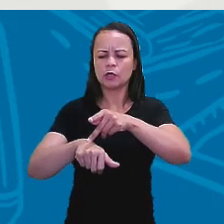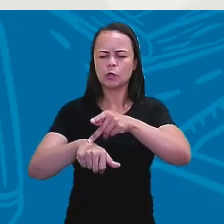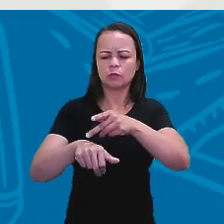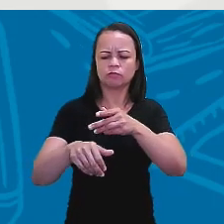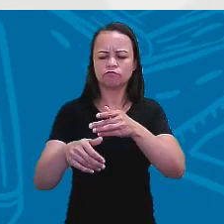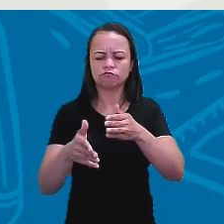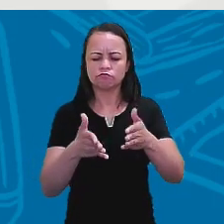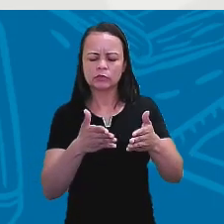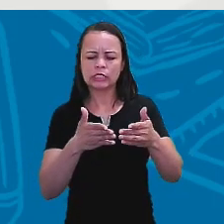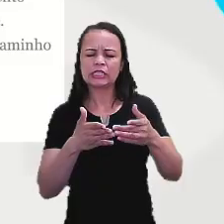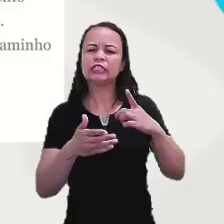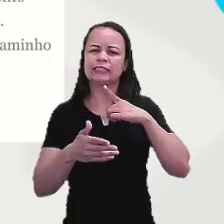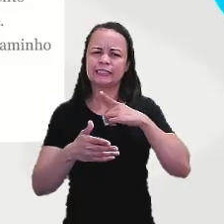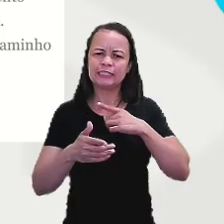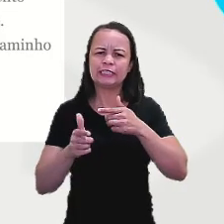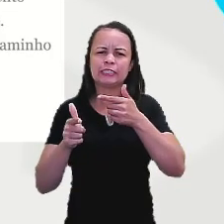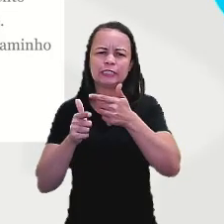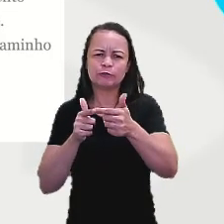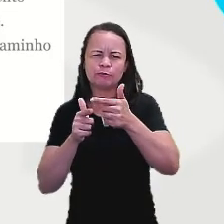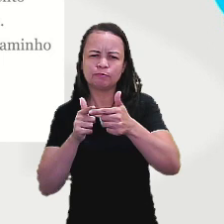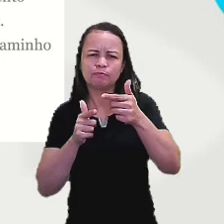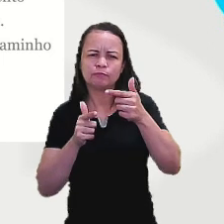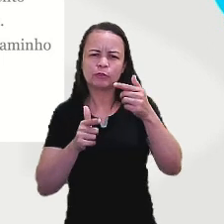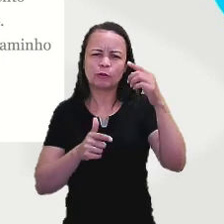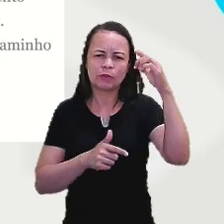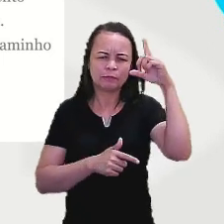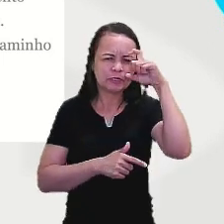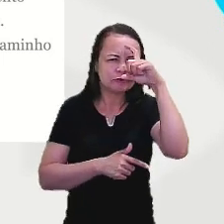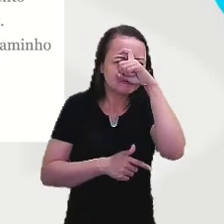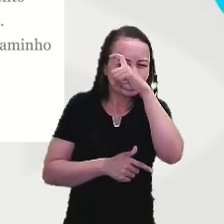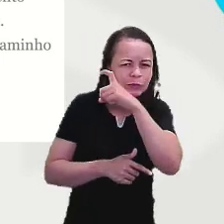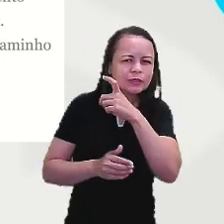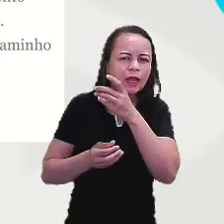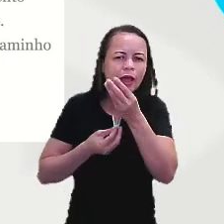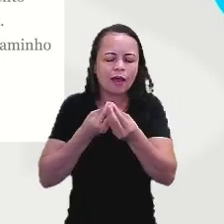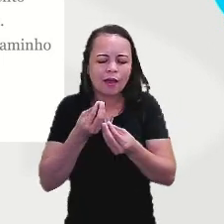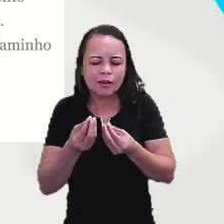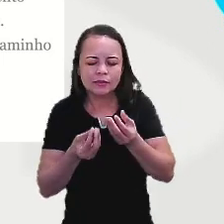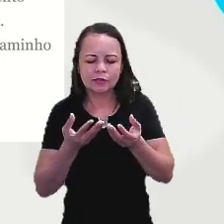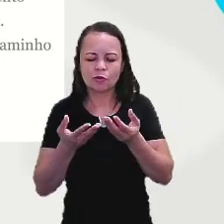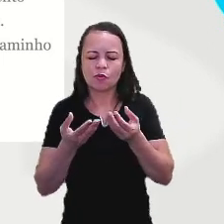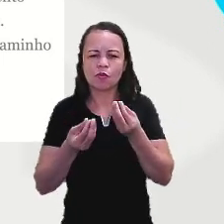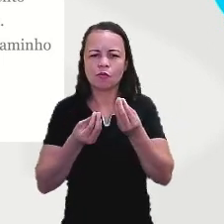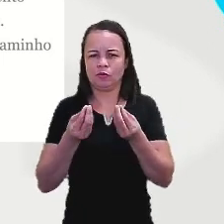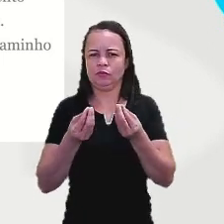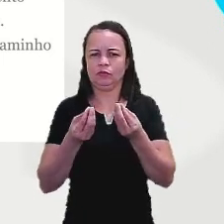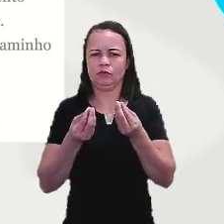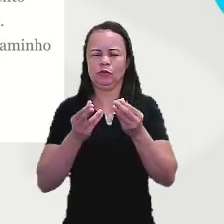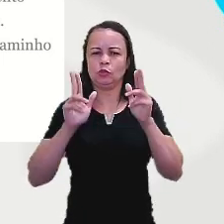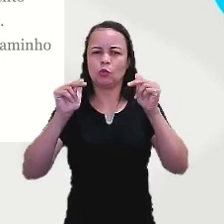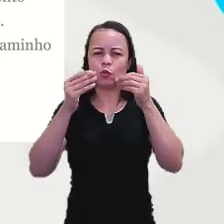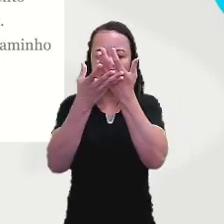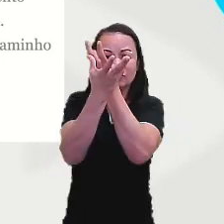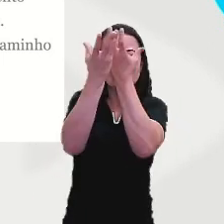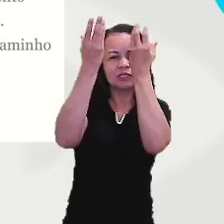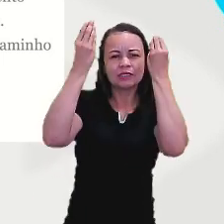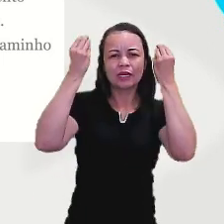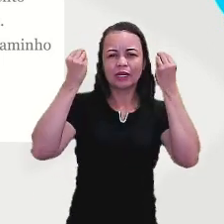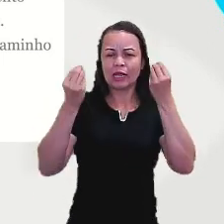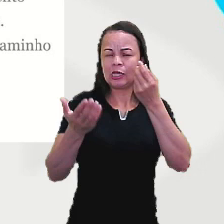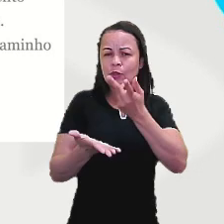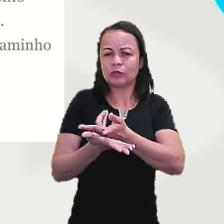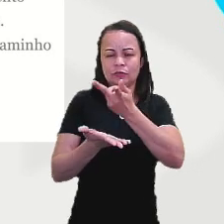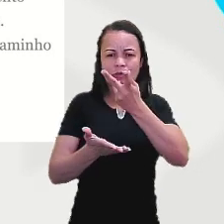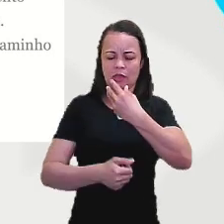caminho. Tinha uma pedra. No meio do caminho tinha uma pedra. Nunca me esquecerei desse acontecimento